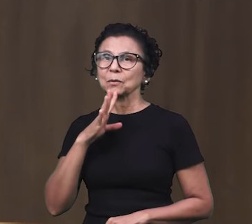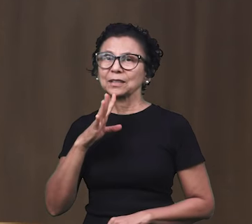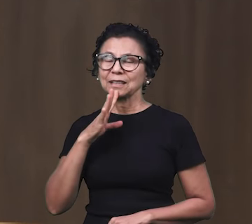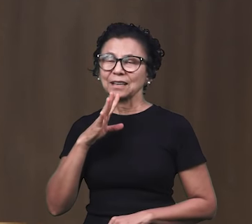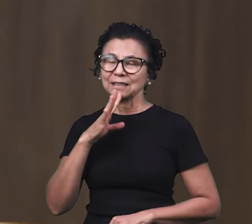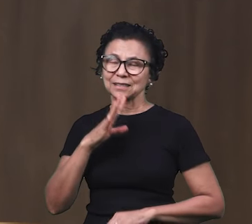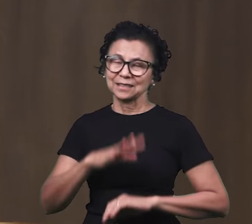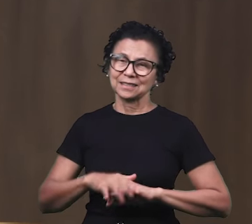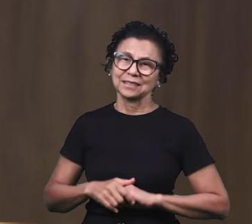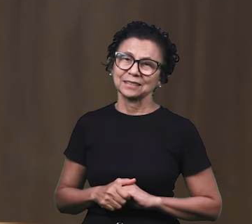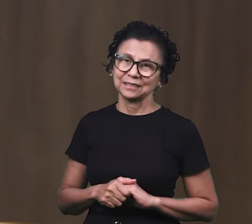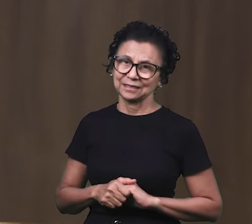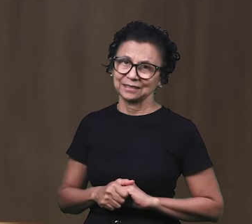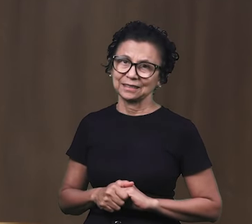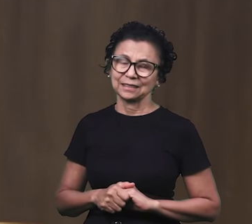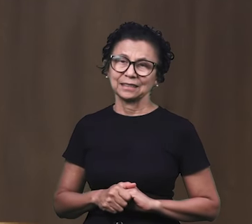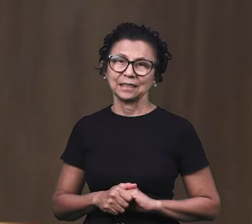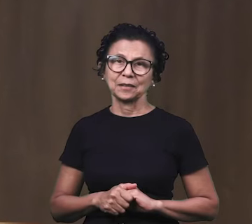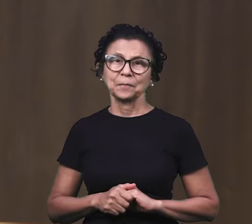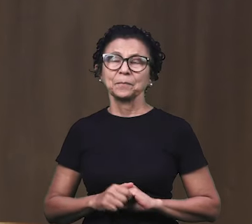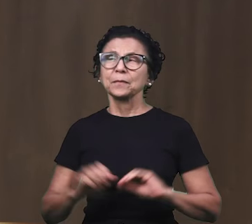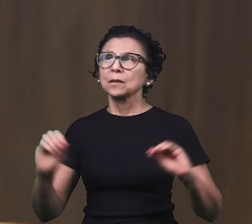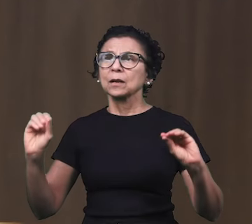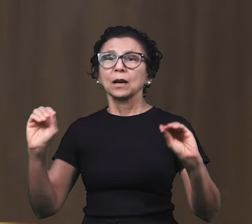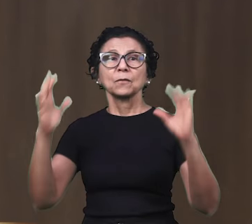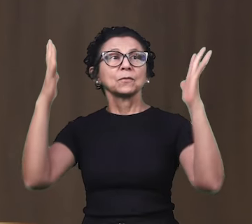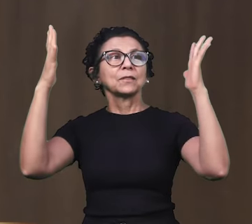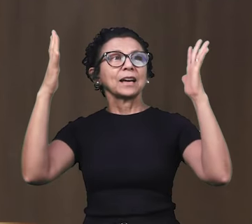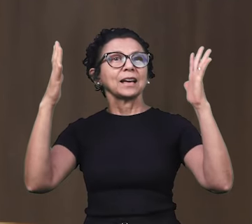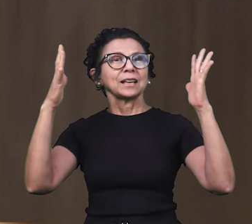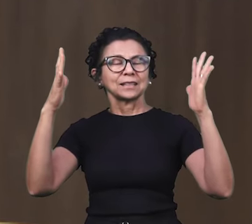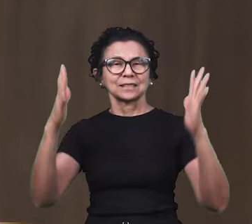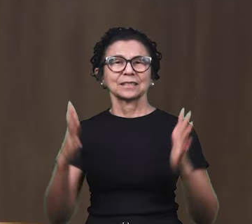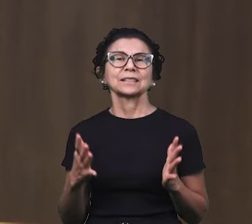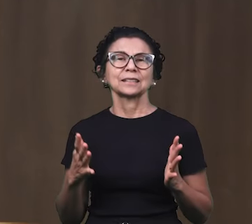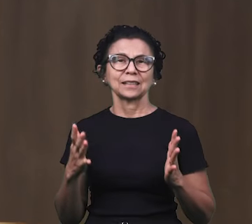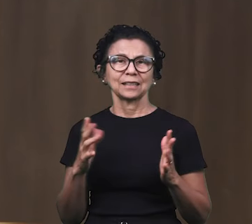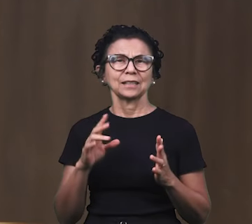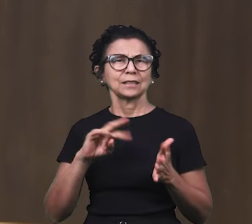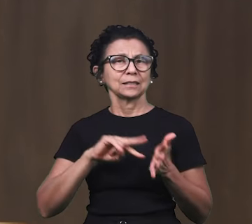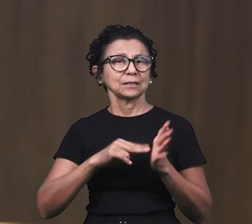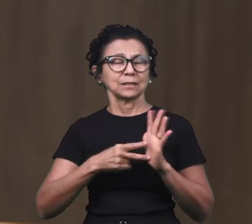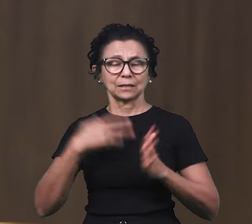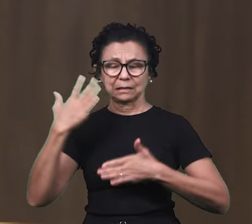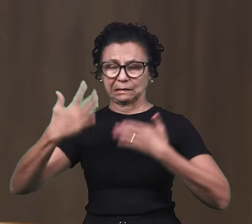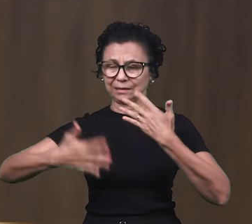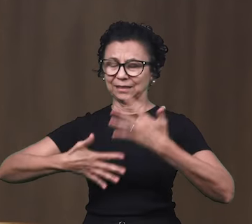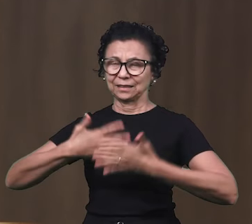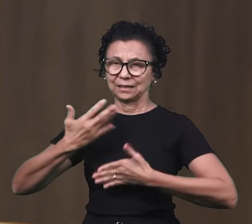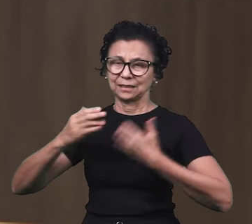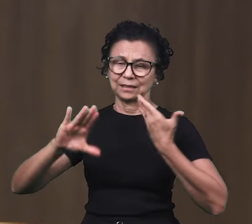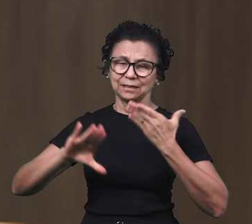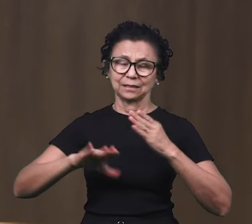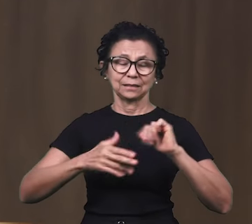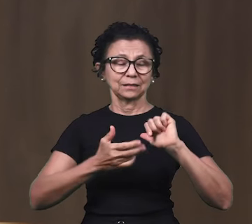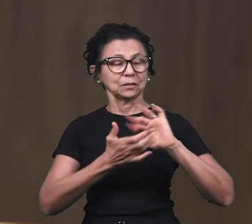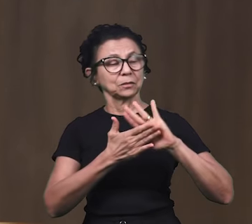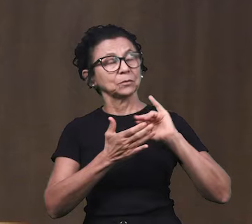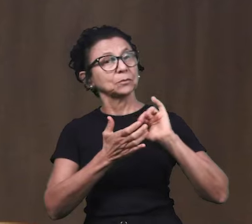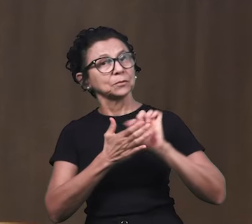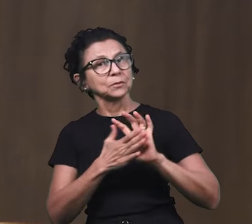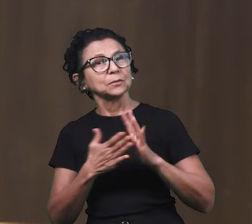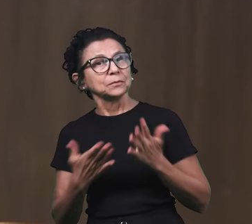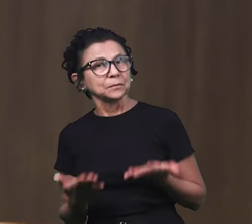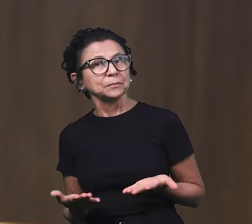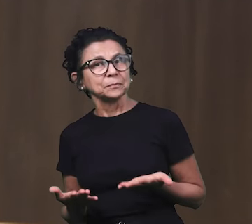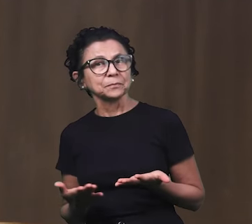festivo, porque o som de uma festa é um som de alegria, de louvor. E grandes coisas o Senhor tem feito por